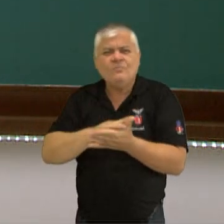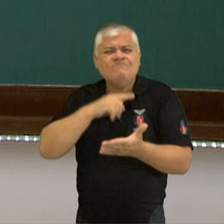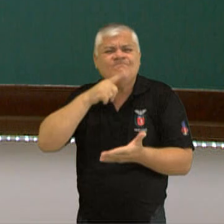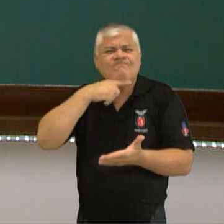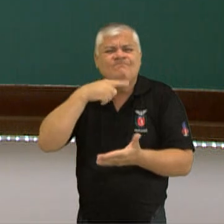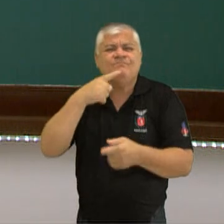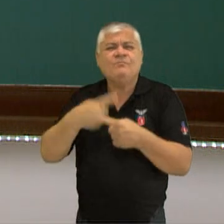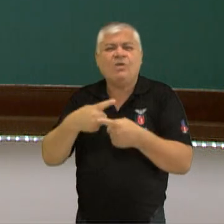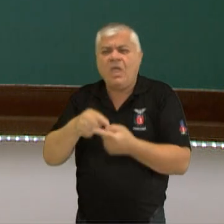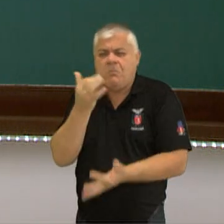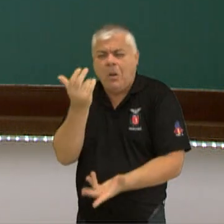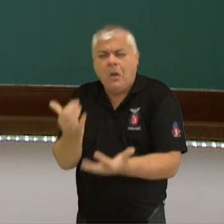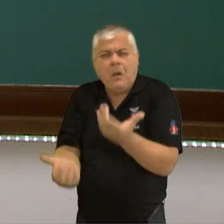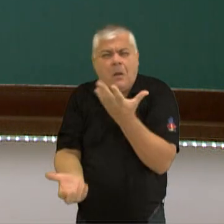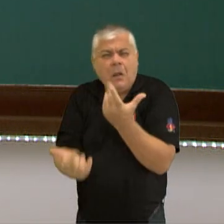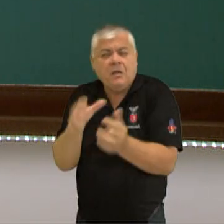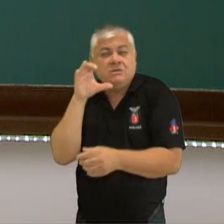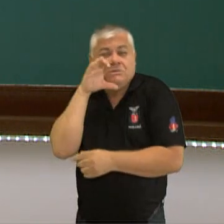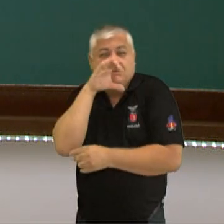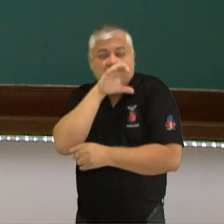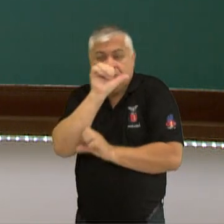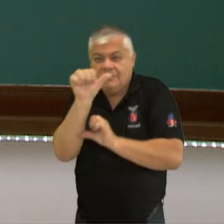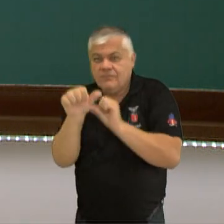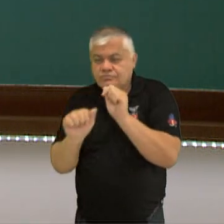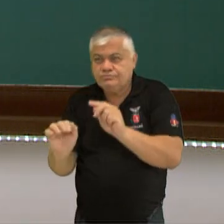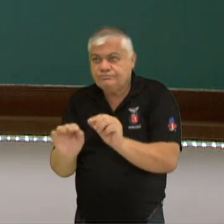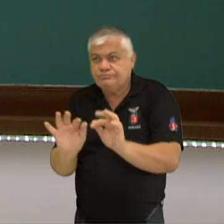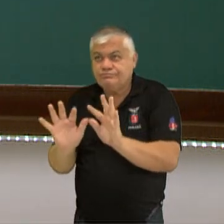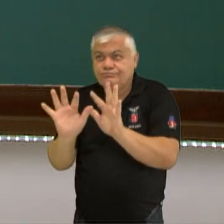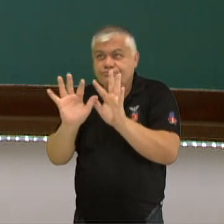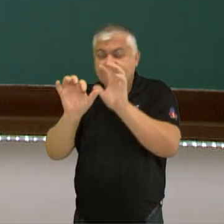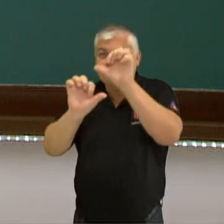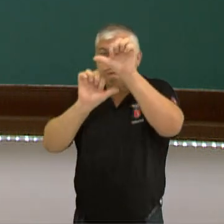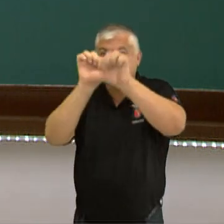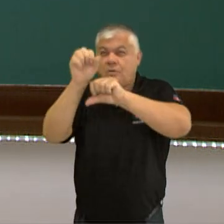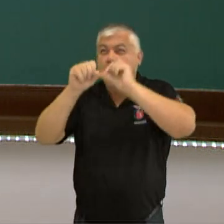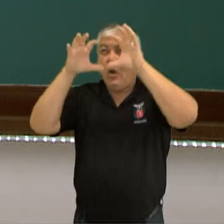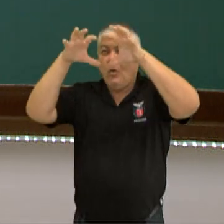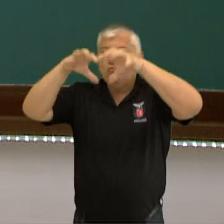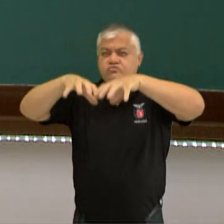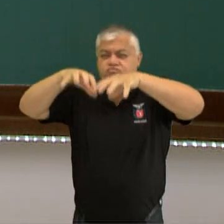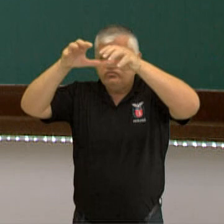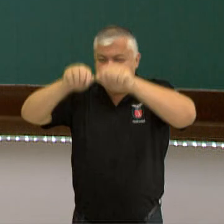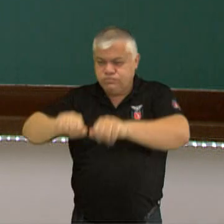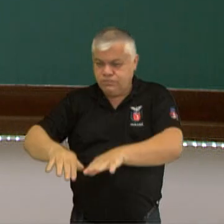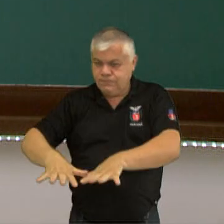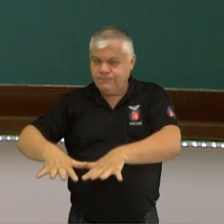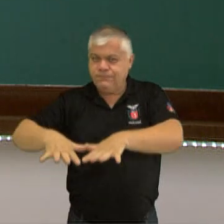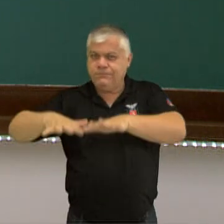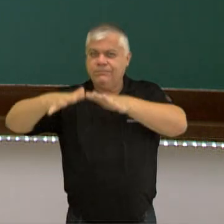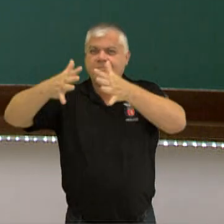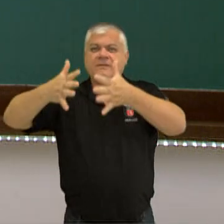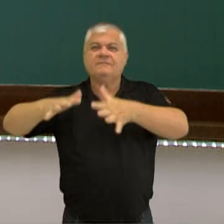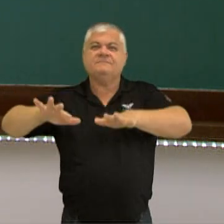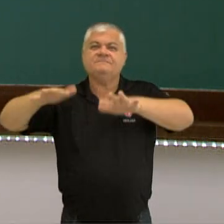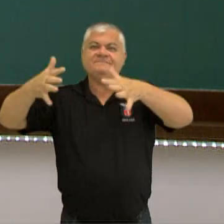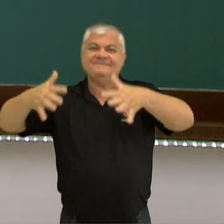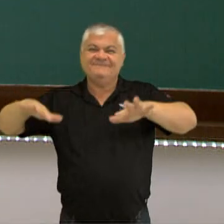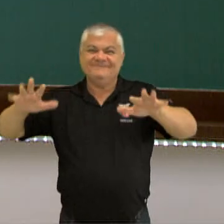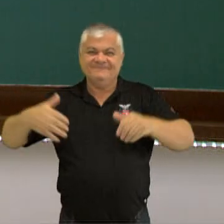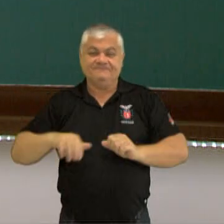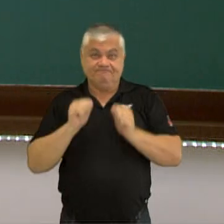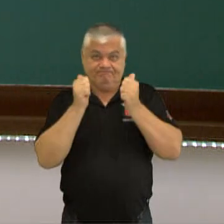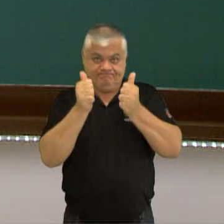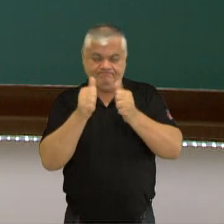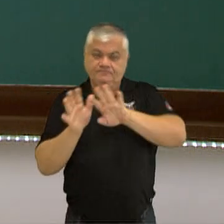essa água passa do estado gasoso de vapor para o estado líquido e se acumula. Bom, então a gente vai relembrar